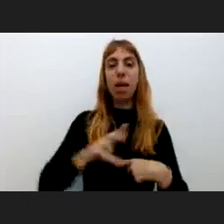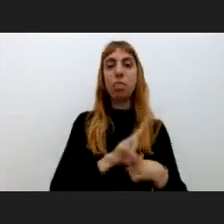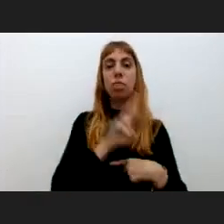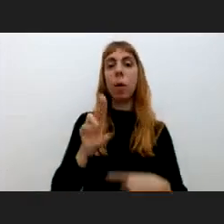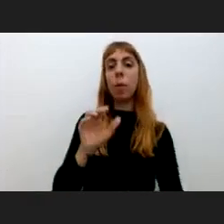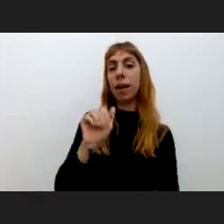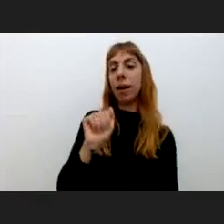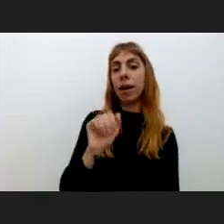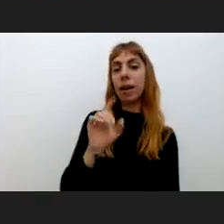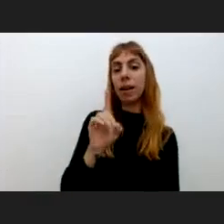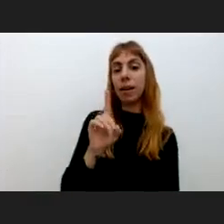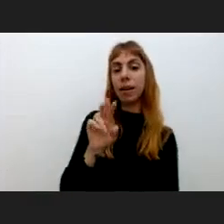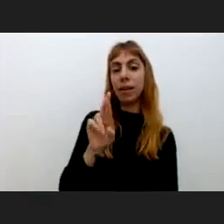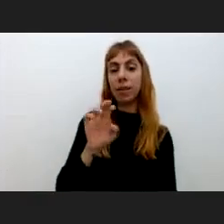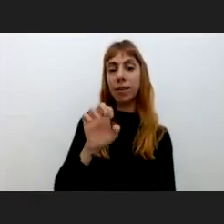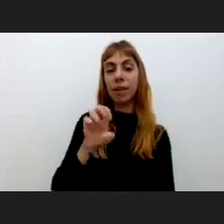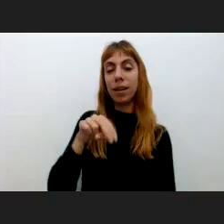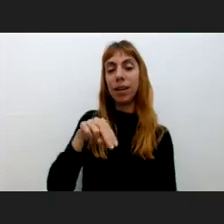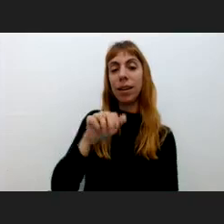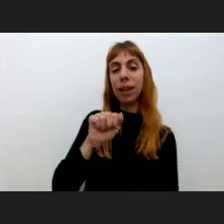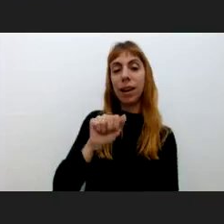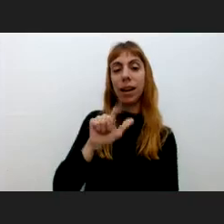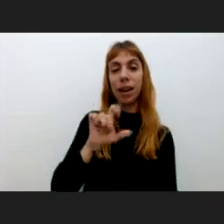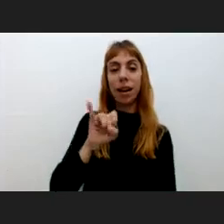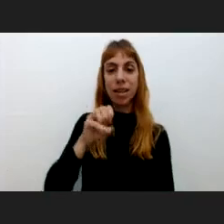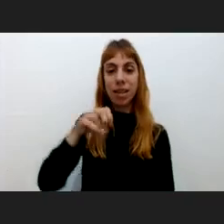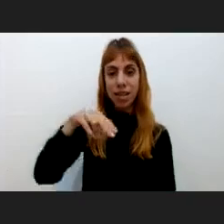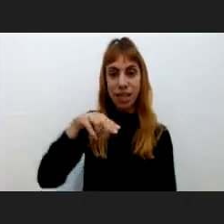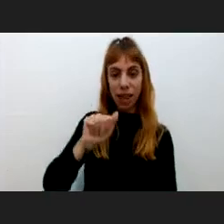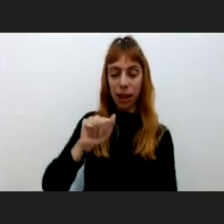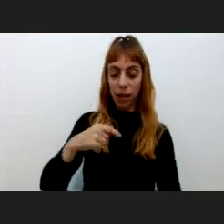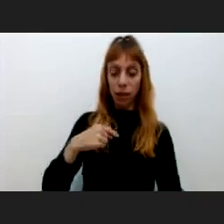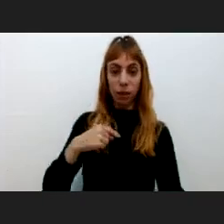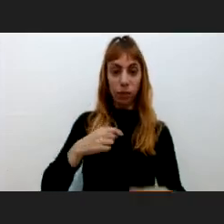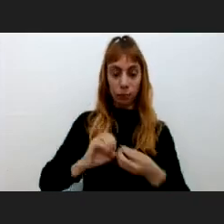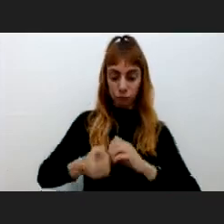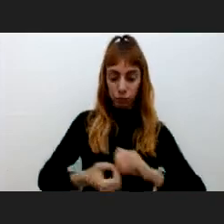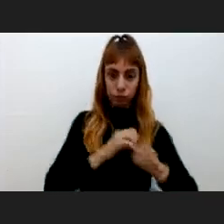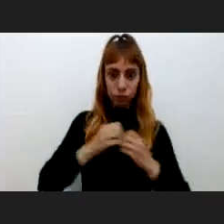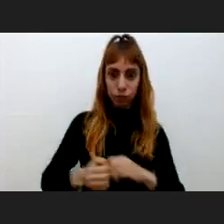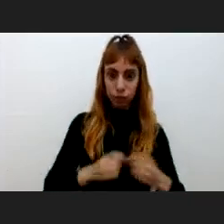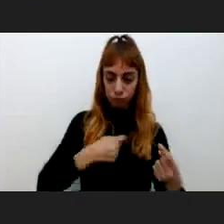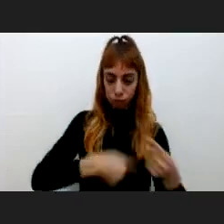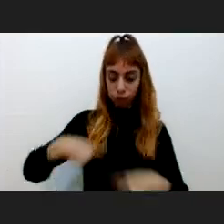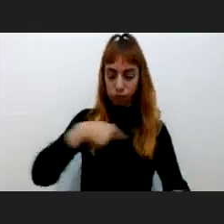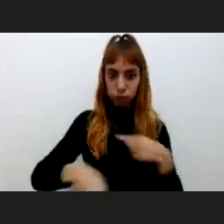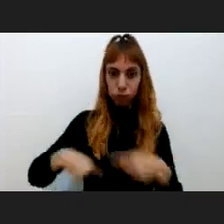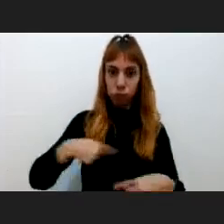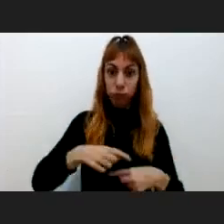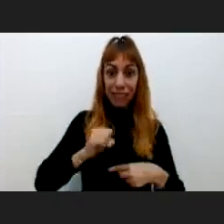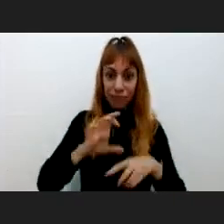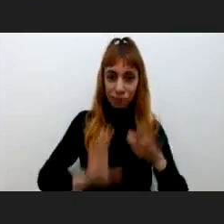áreas violentas, pessoas que sofrem estresse crônico,